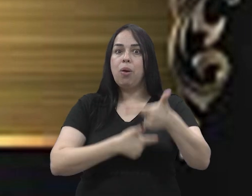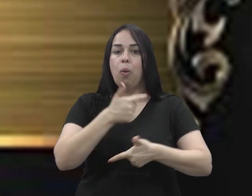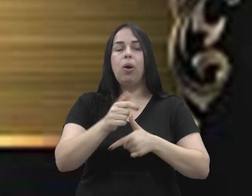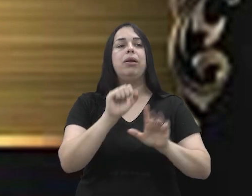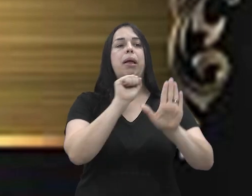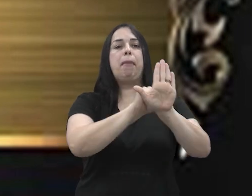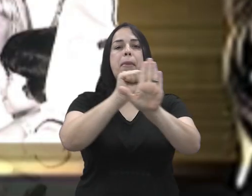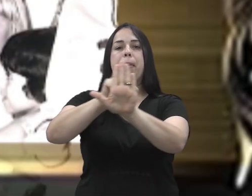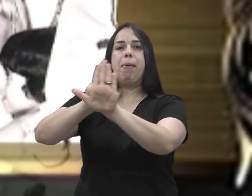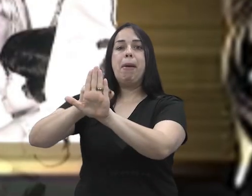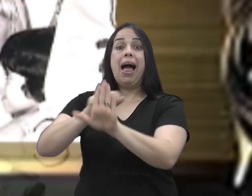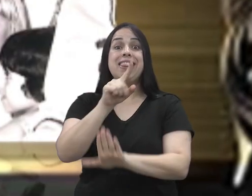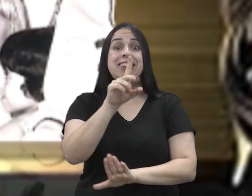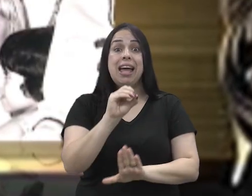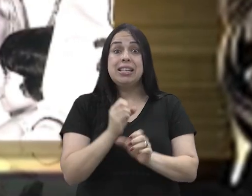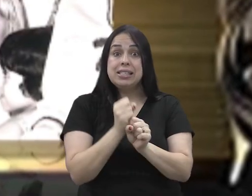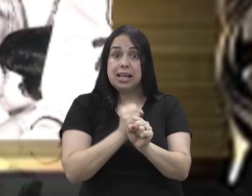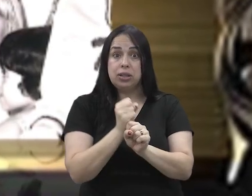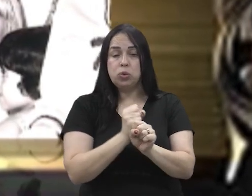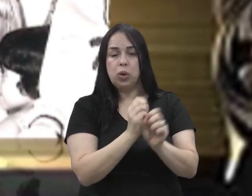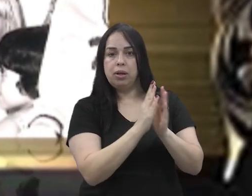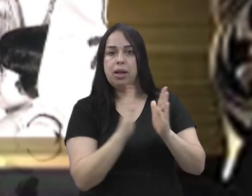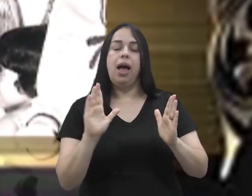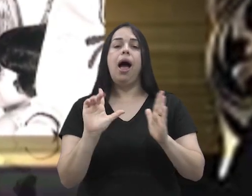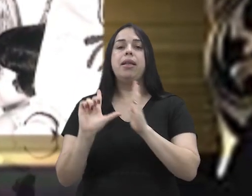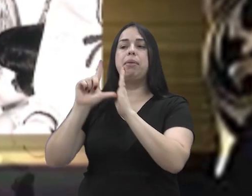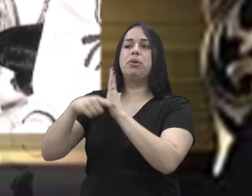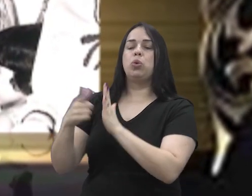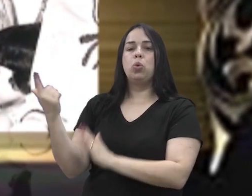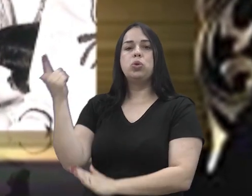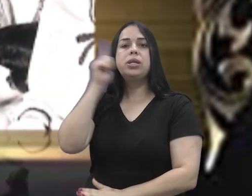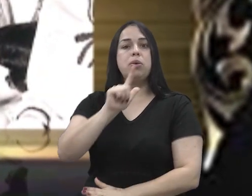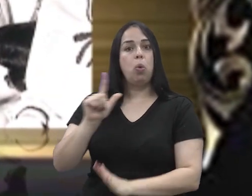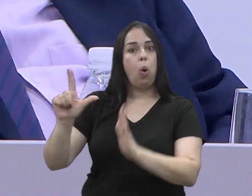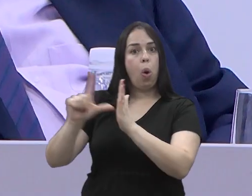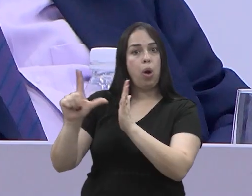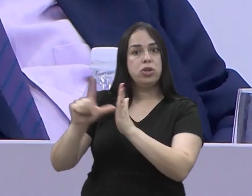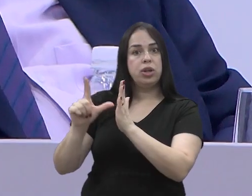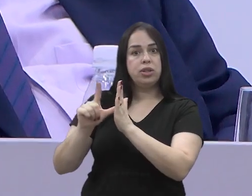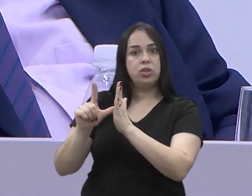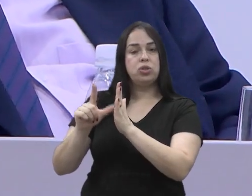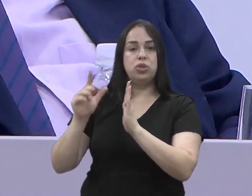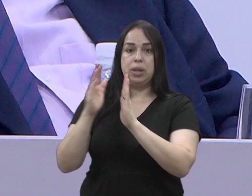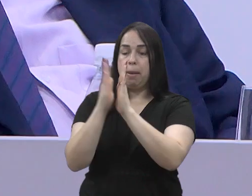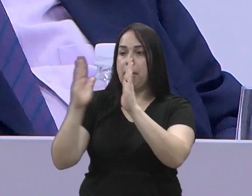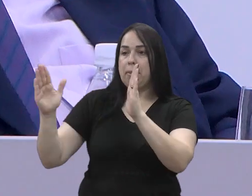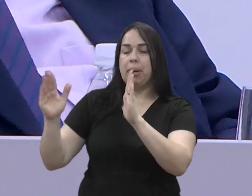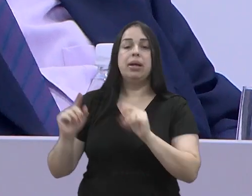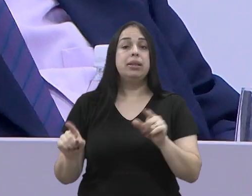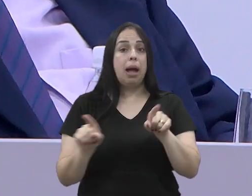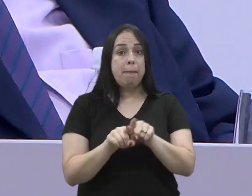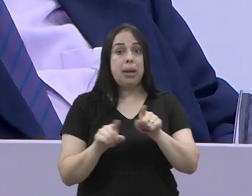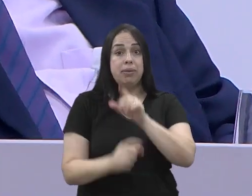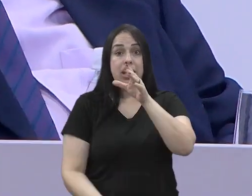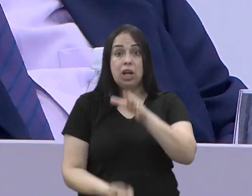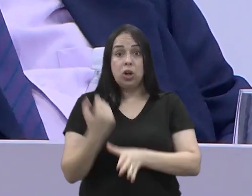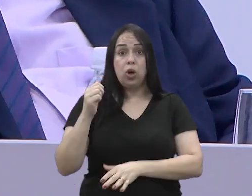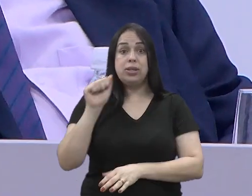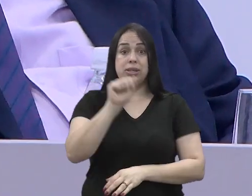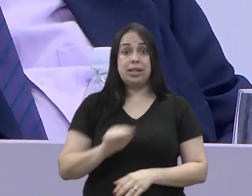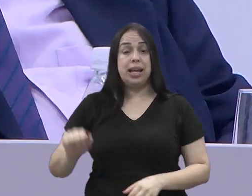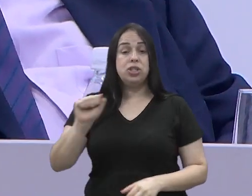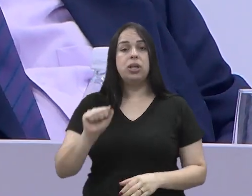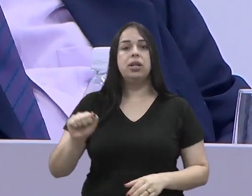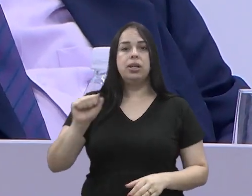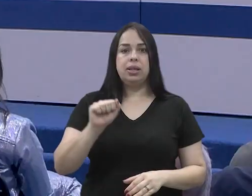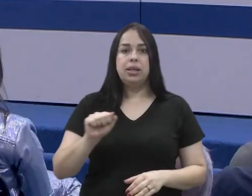vendedor porta a porta e, após esse período, conseguiu abrir lojas de móveis em Jacareí. Ramzi também fundou a Sociedade Islâmica de São